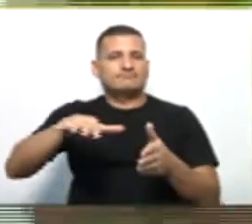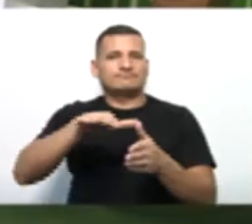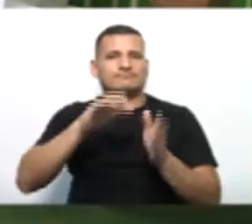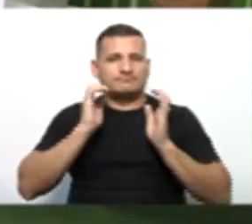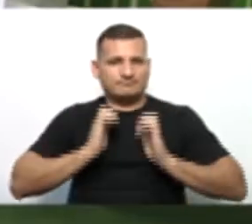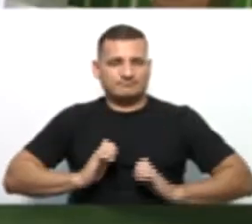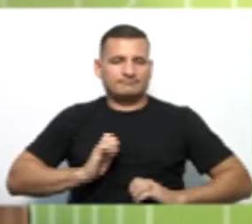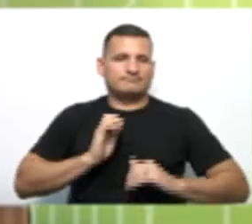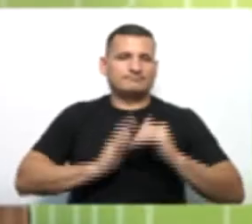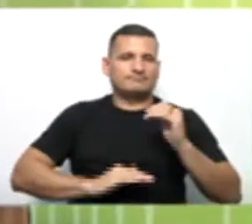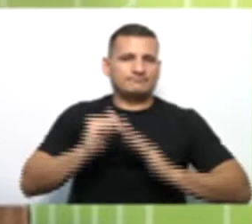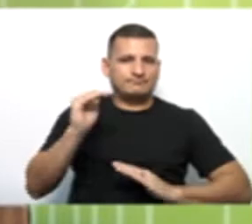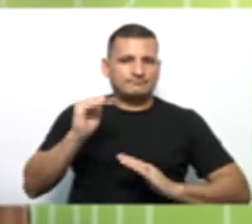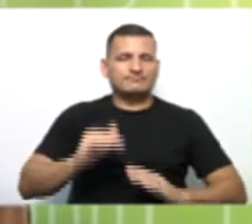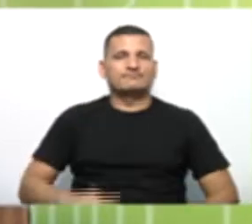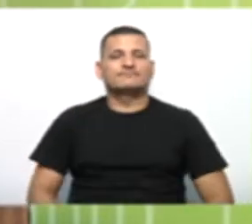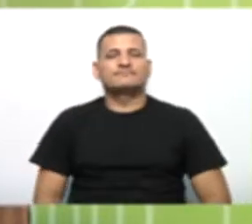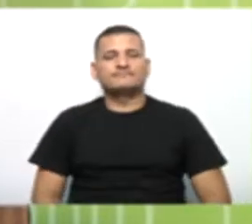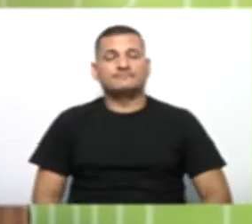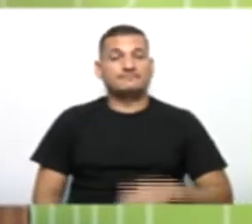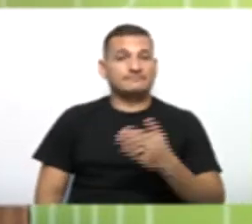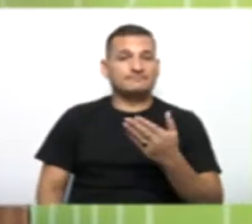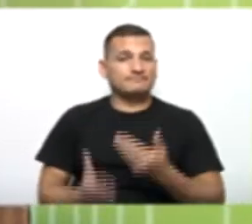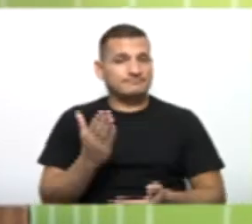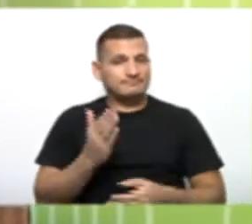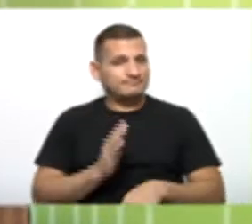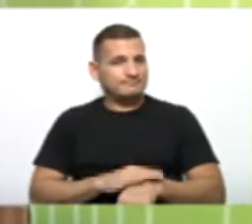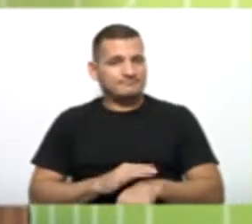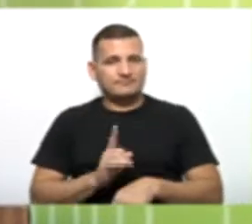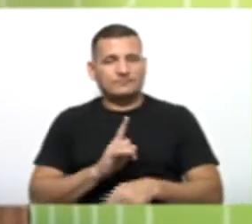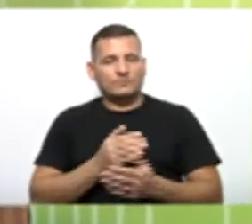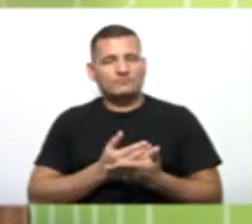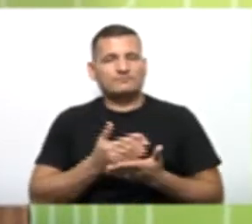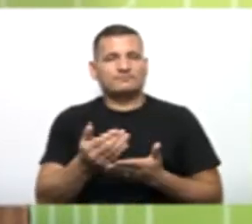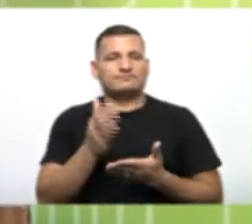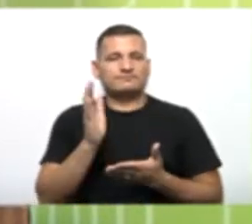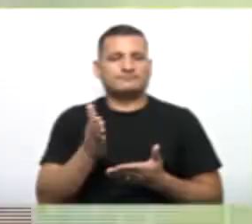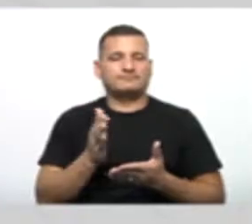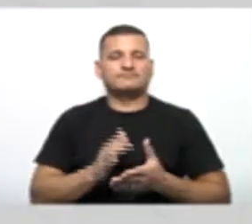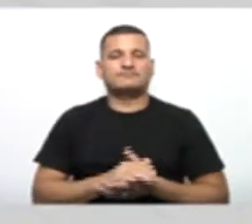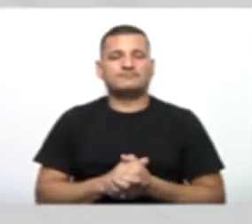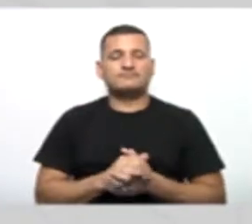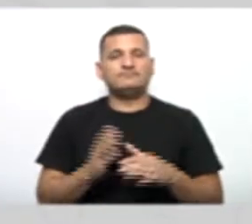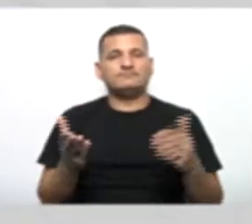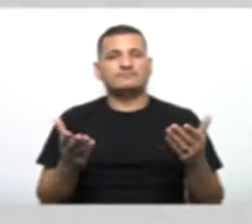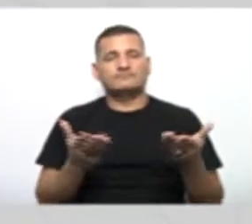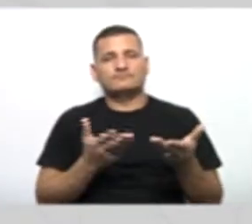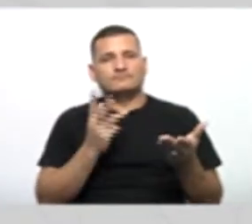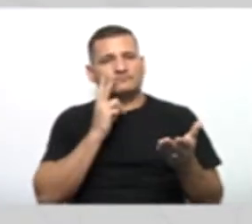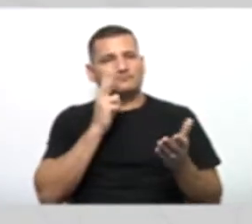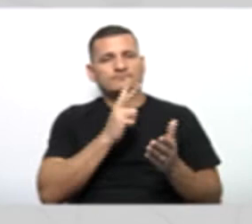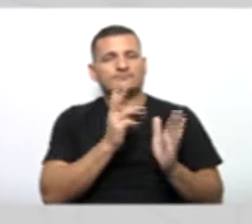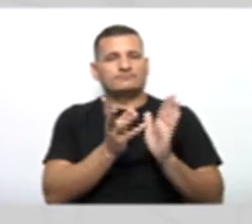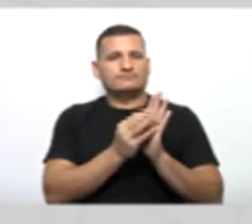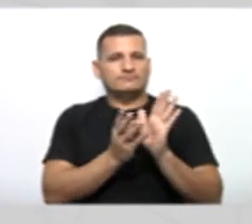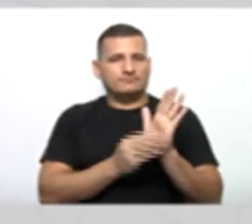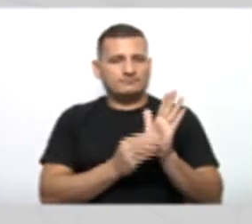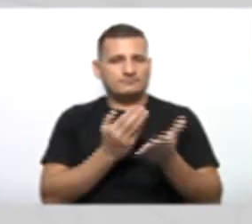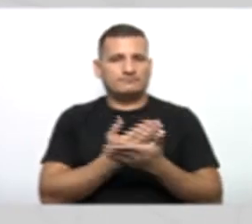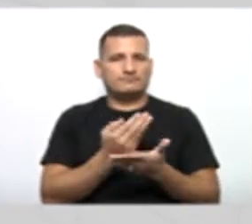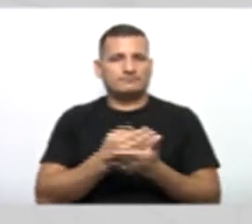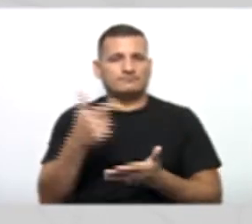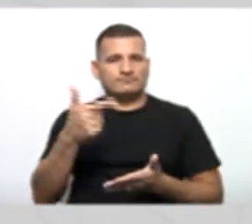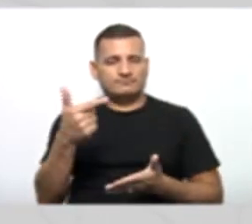muito obrigado professor wesley então nós vamos perder tempo e já vamos começar nós vamos verificar o conteúdo da tele aula 2